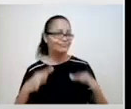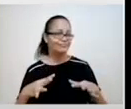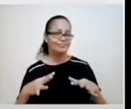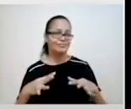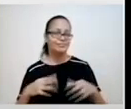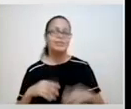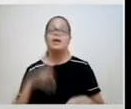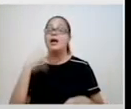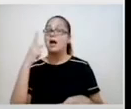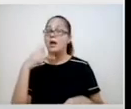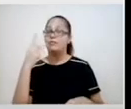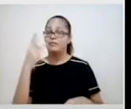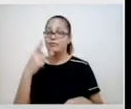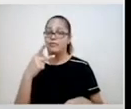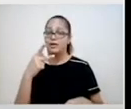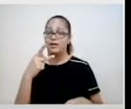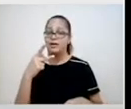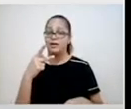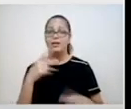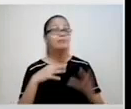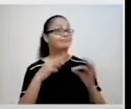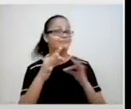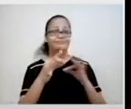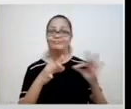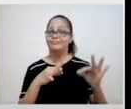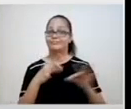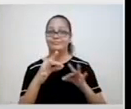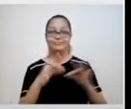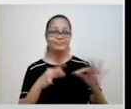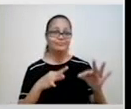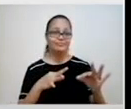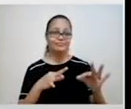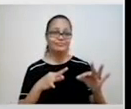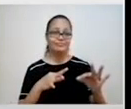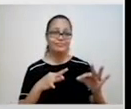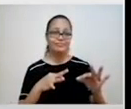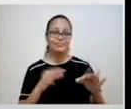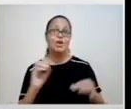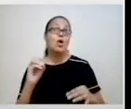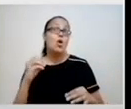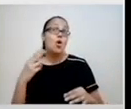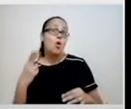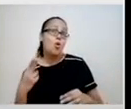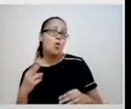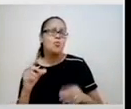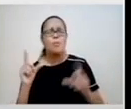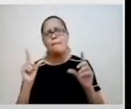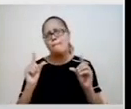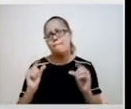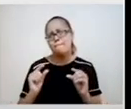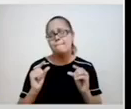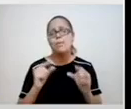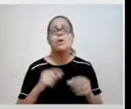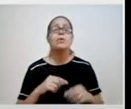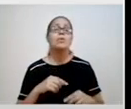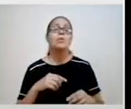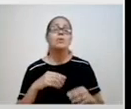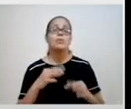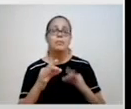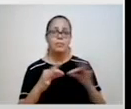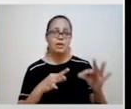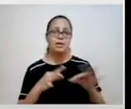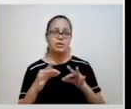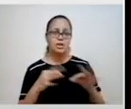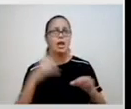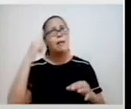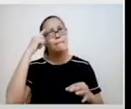fala, ela é não planejada. Vamos dizer assim que ela seja parcialmente planejada. Então, a gente pensa e fala, pensa e